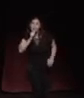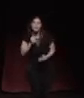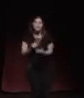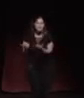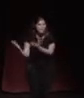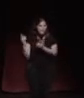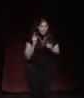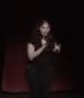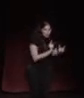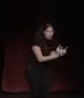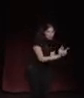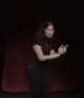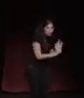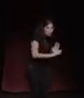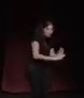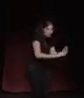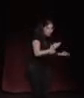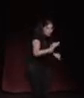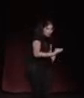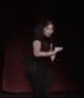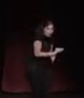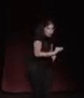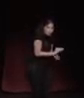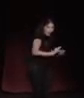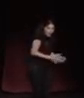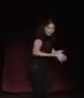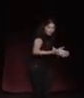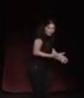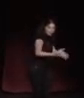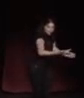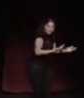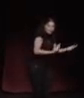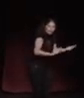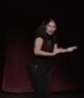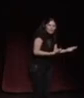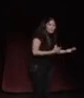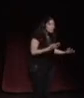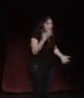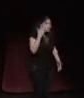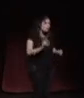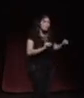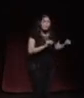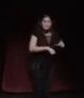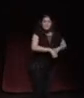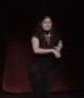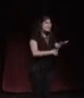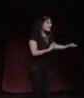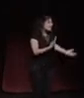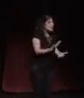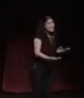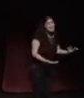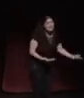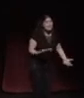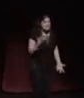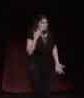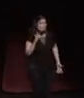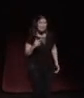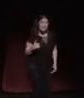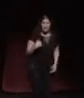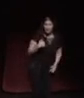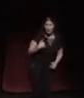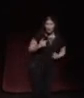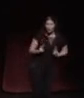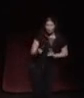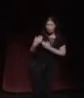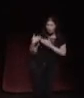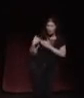dormir a criança, ele não consegue dormir, ele fica inquieto, ele não sabe o que fazer. Bom, o que fazemos? Vamos tomar nós ou continuar o pai